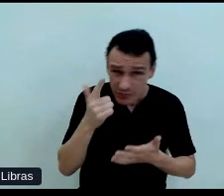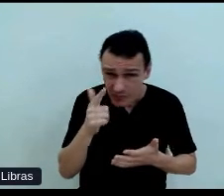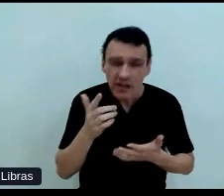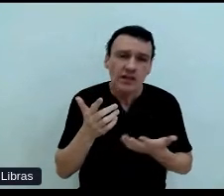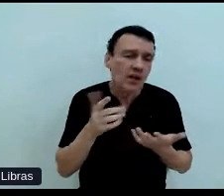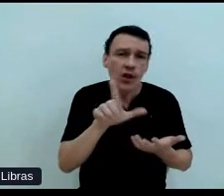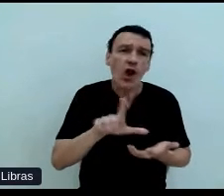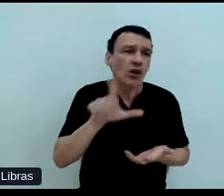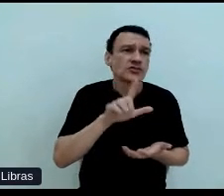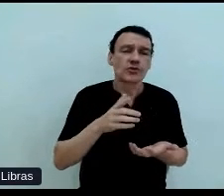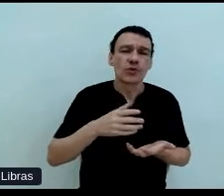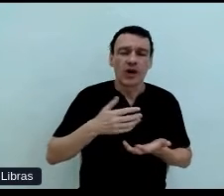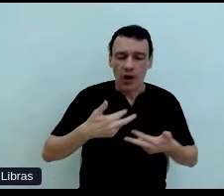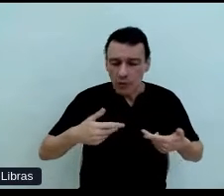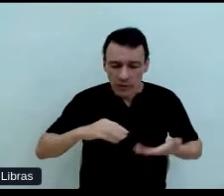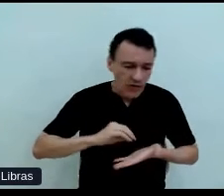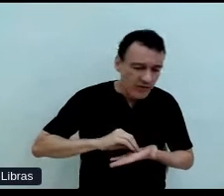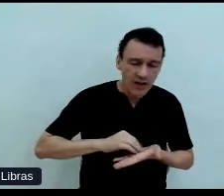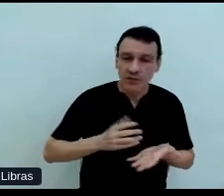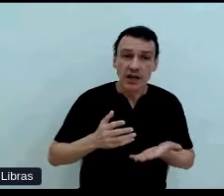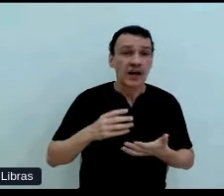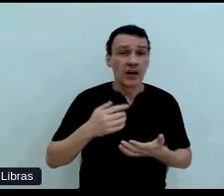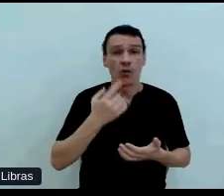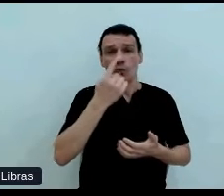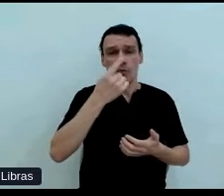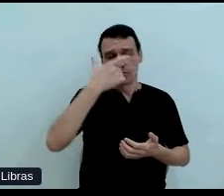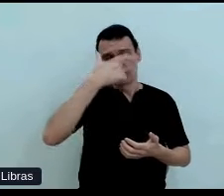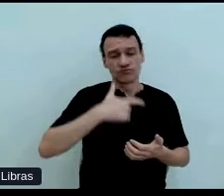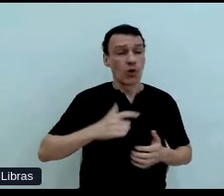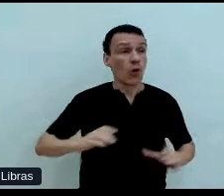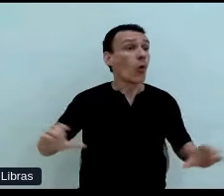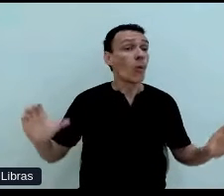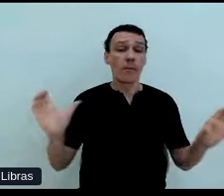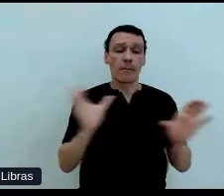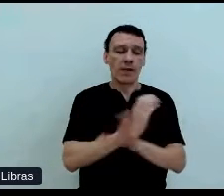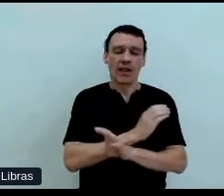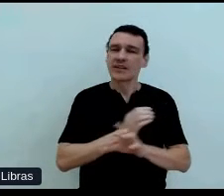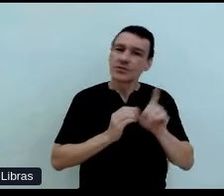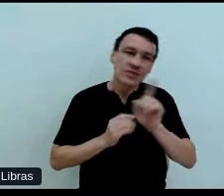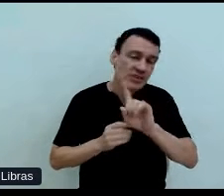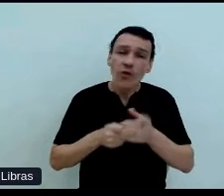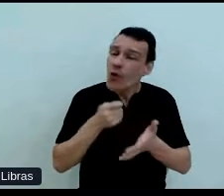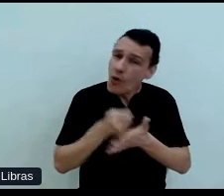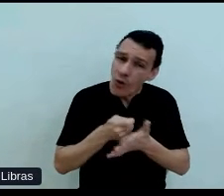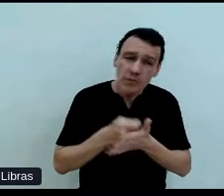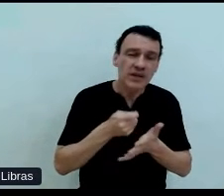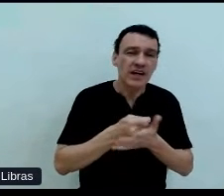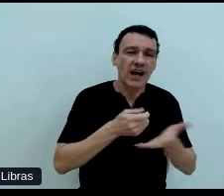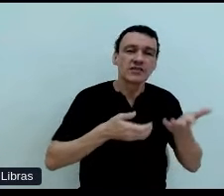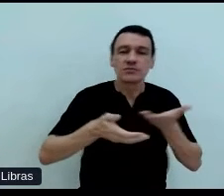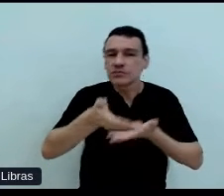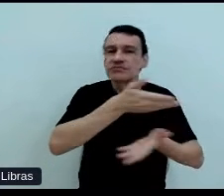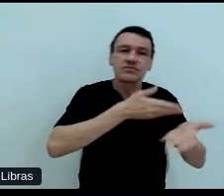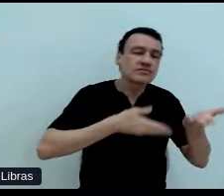é completo a não ser que compartilhe de diferenças com outras